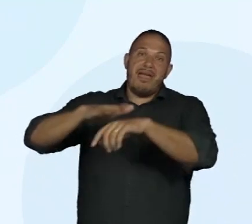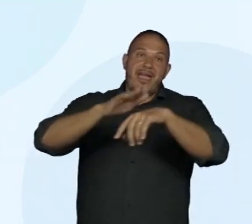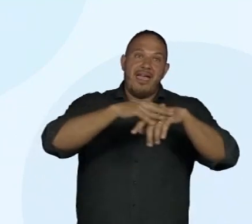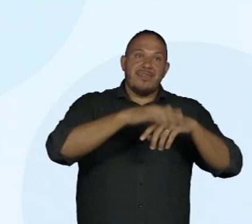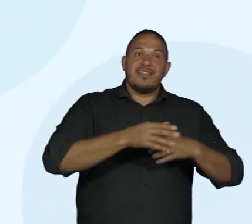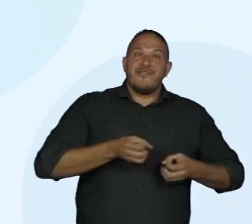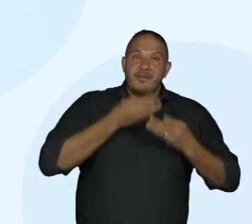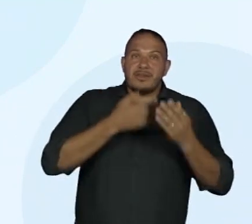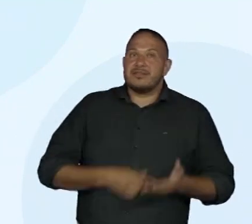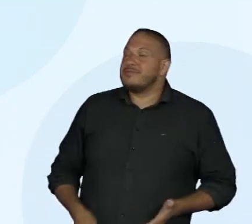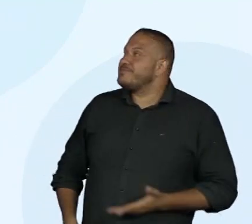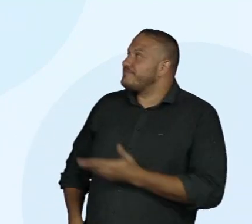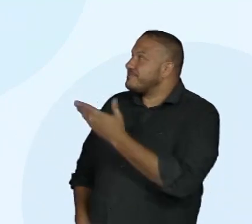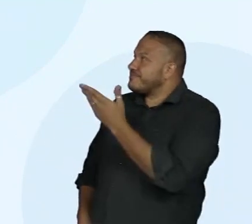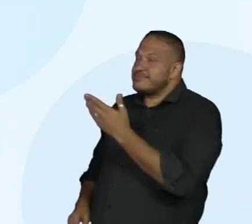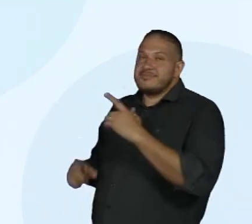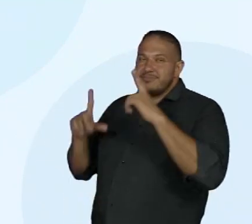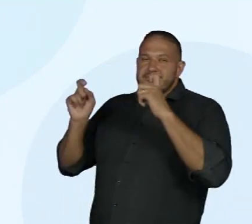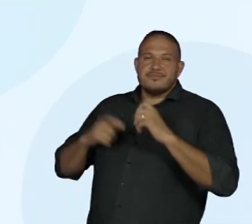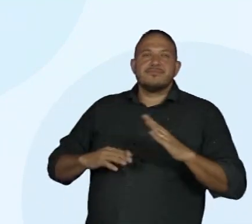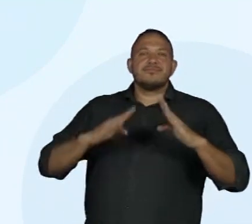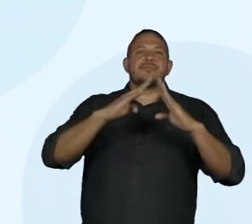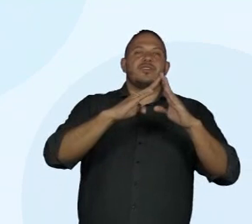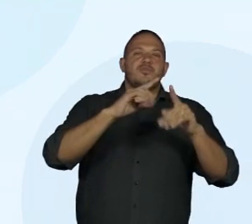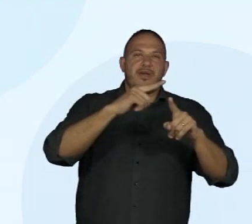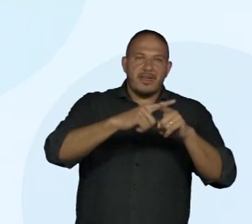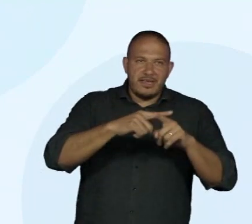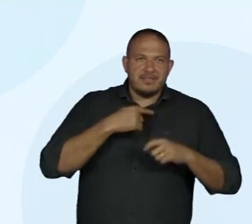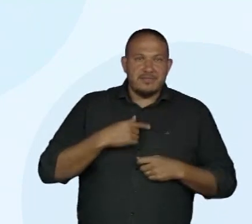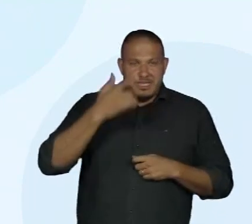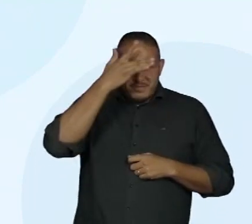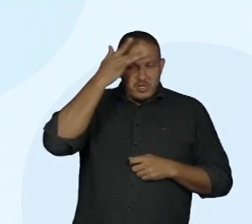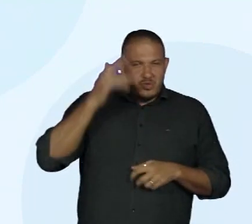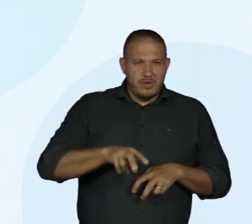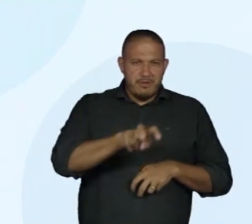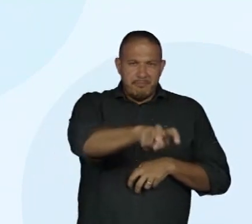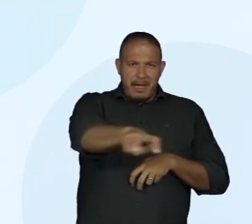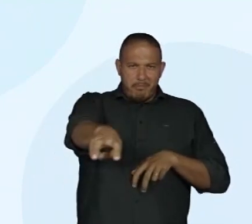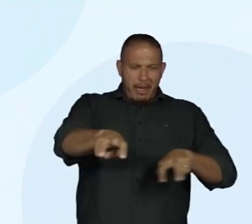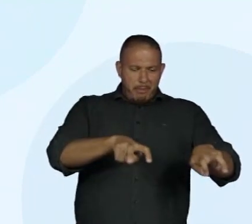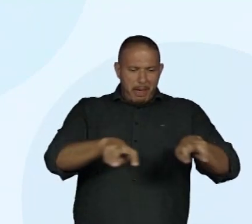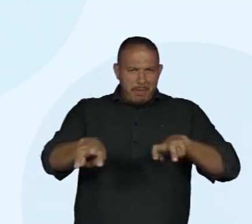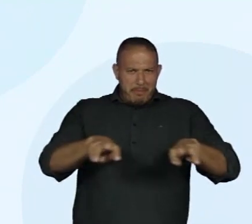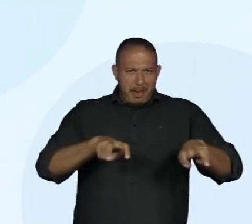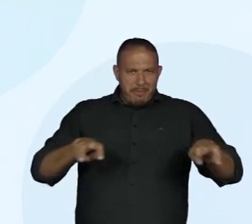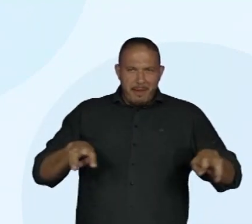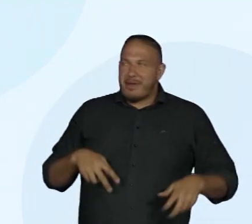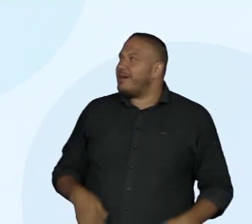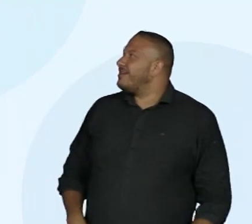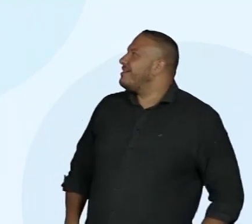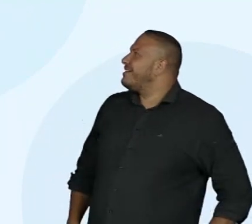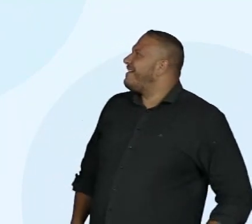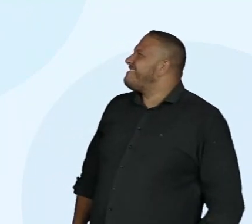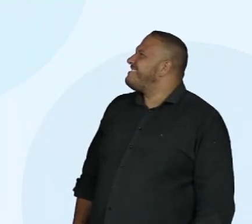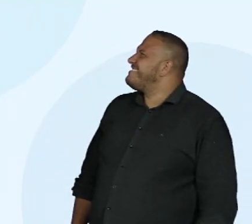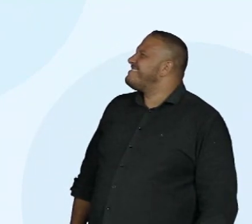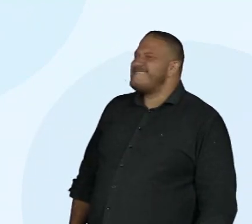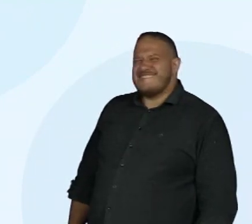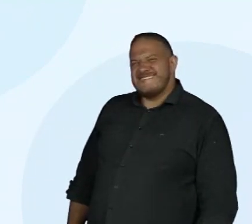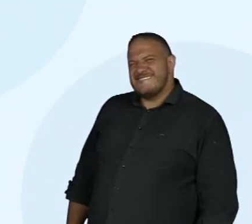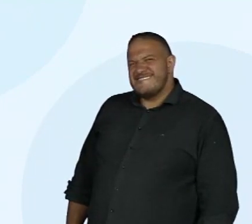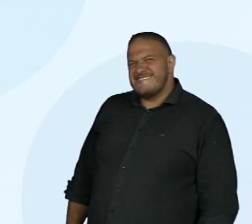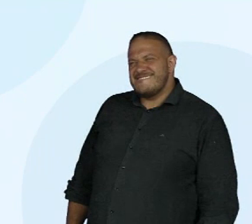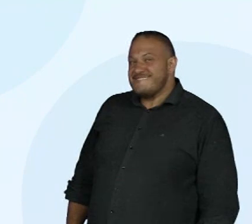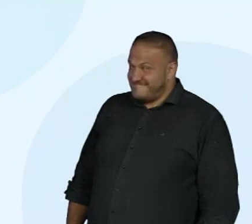só essa imagem aí de uma igreja, as pessoas em distanciamento, né, professora? Será que traz também um